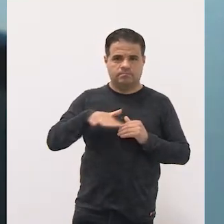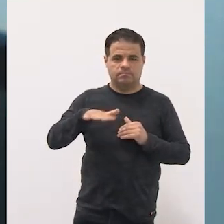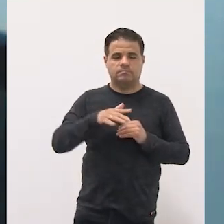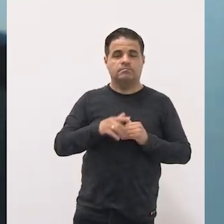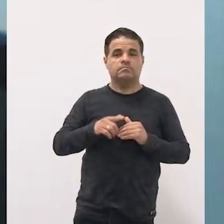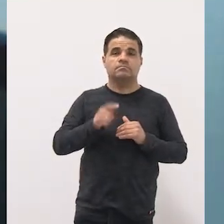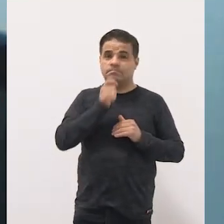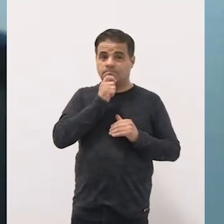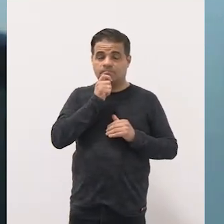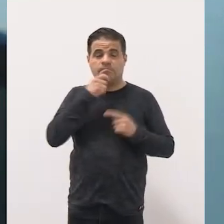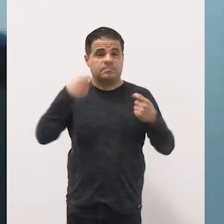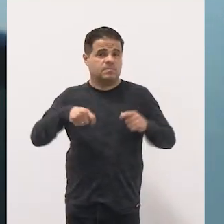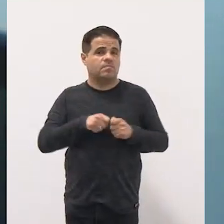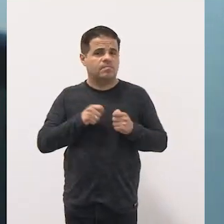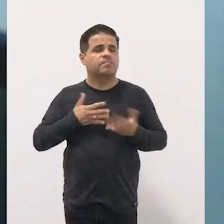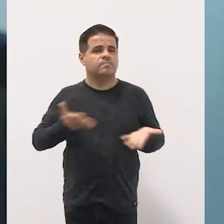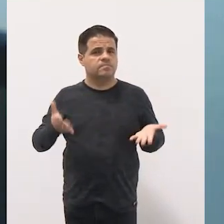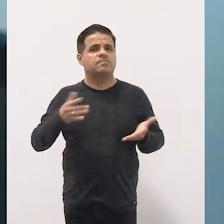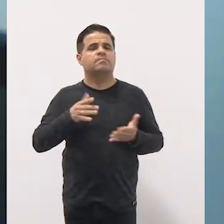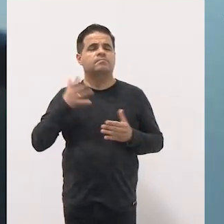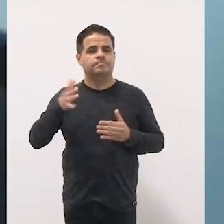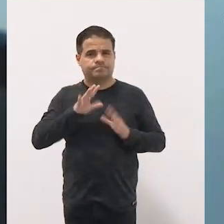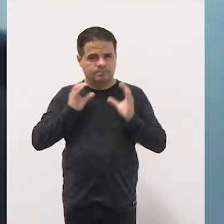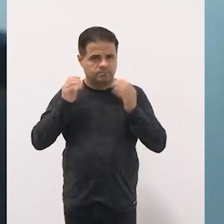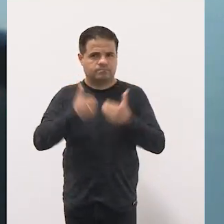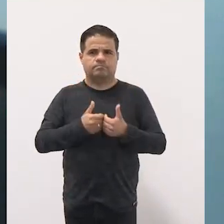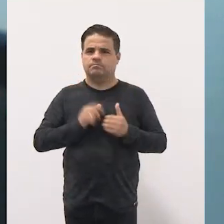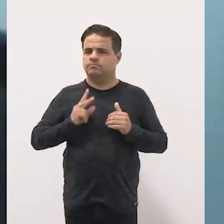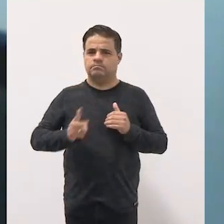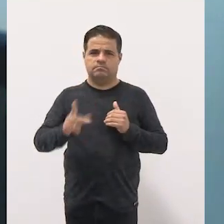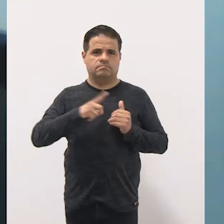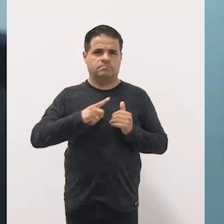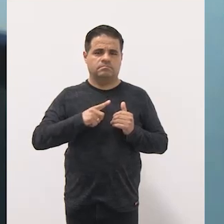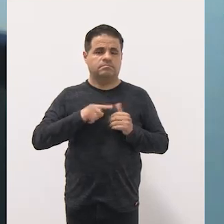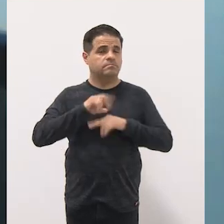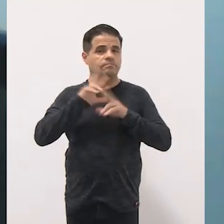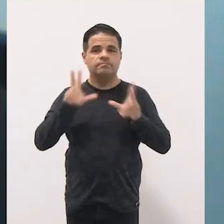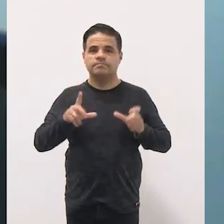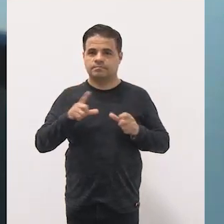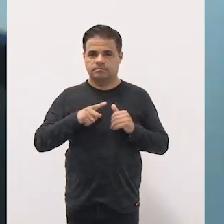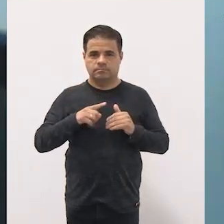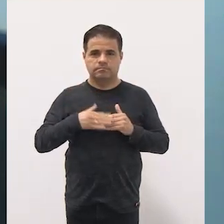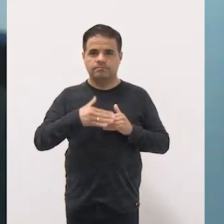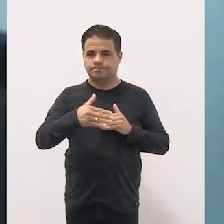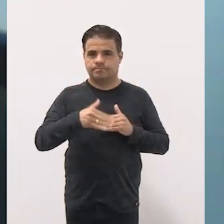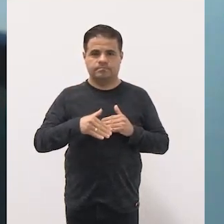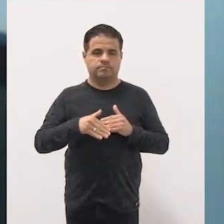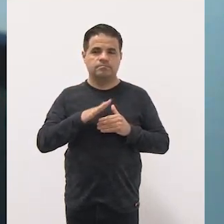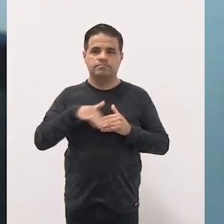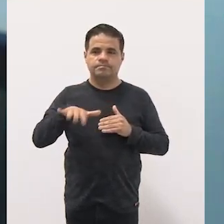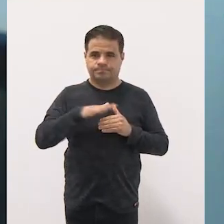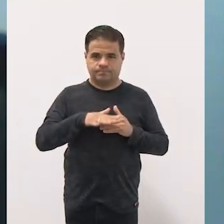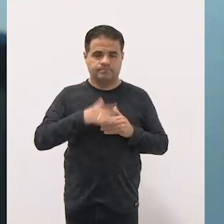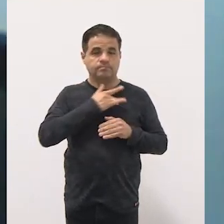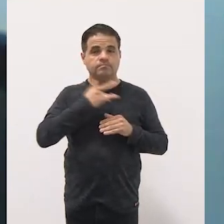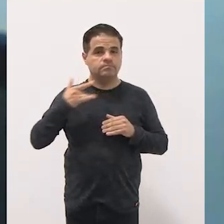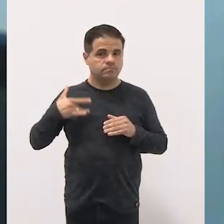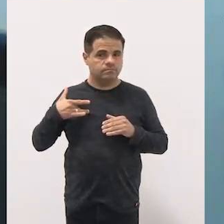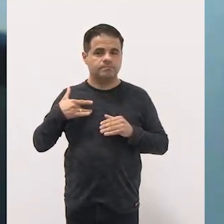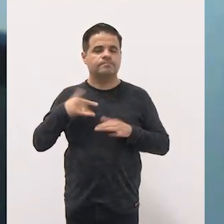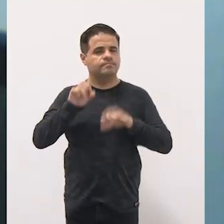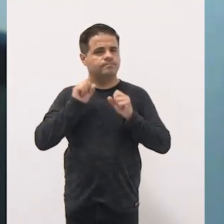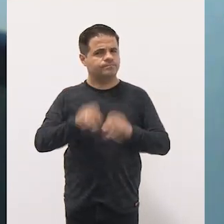que se realizaram, e sempre nessas conferências sempre tem essa questão dos eixos de saúde, eixo